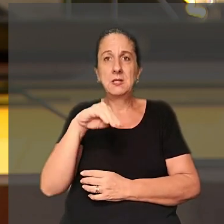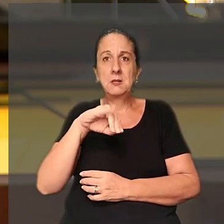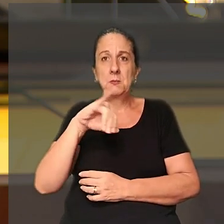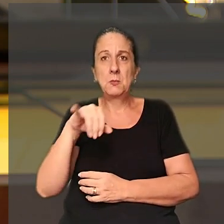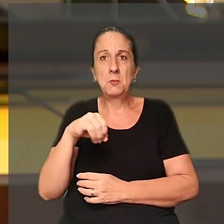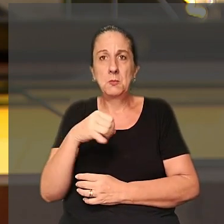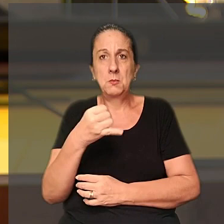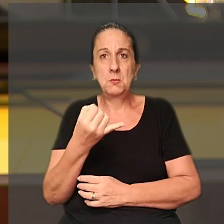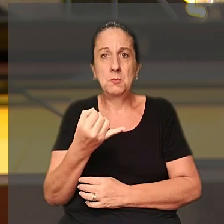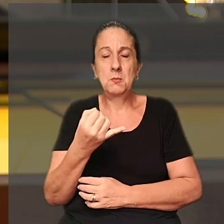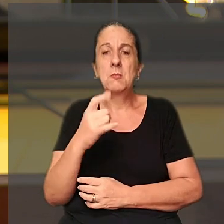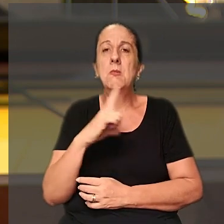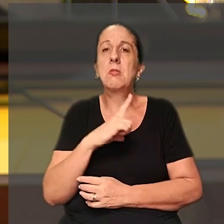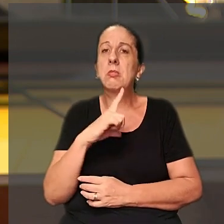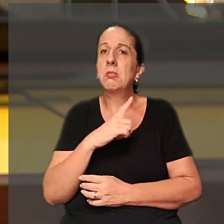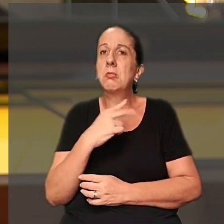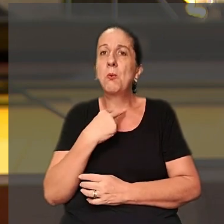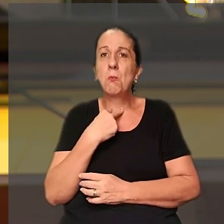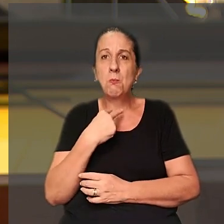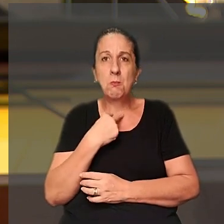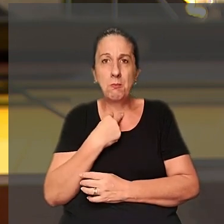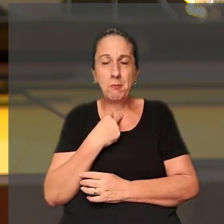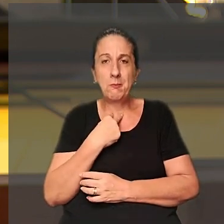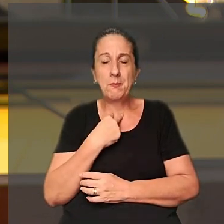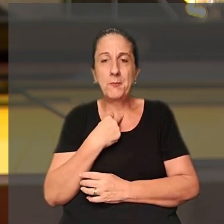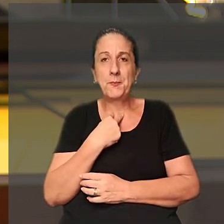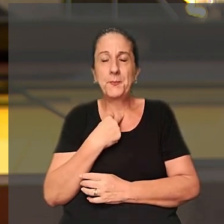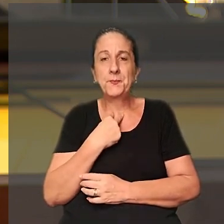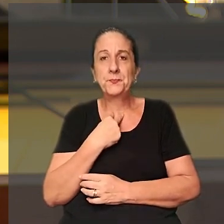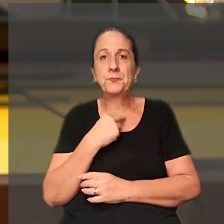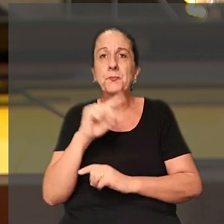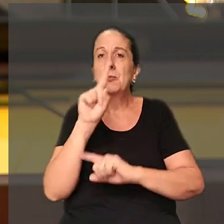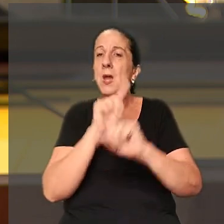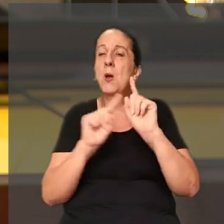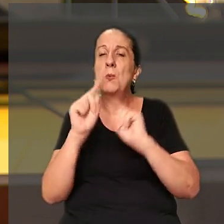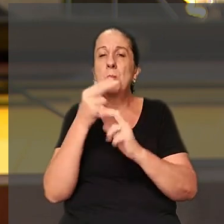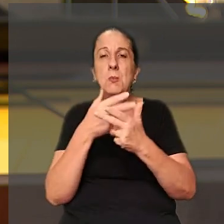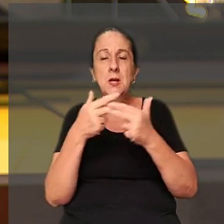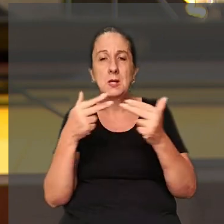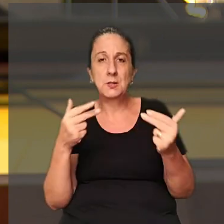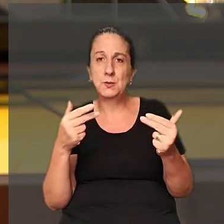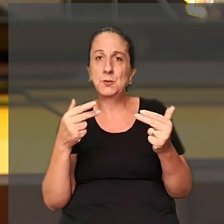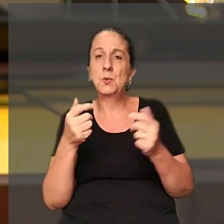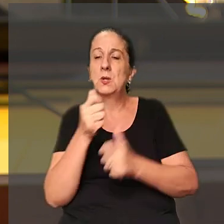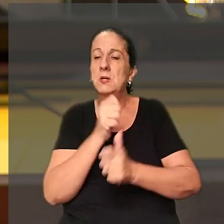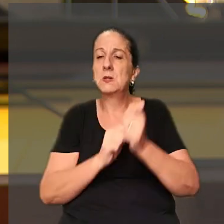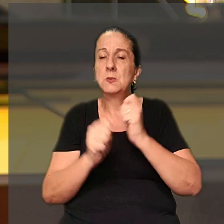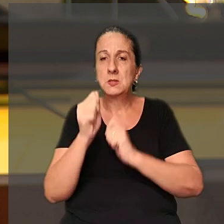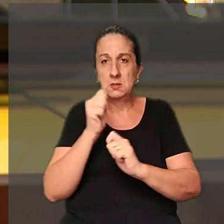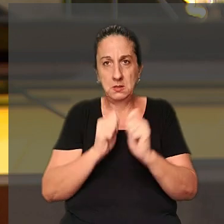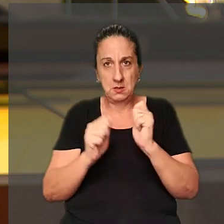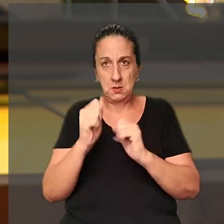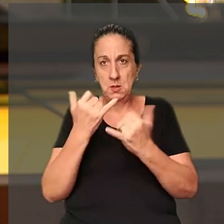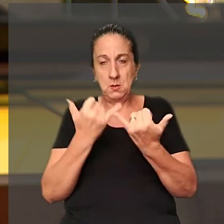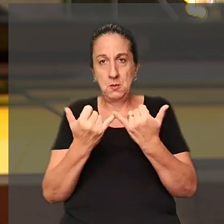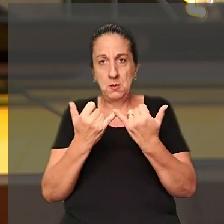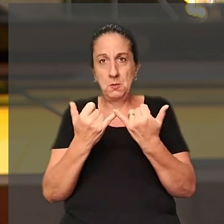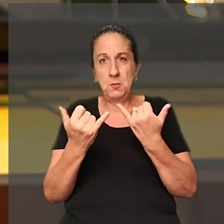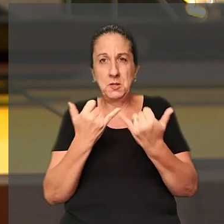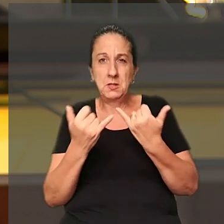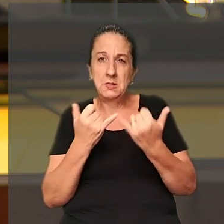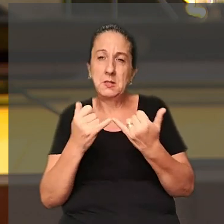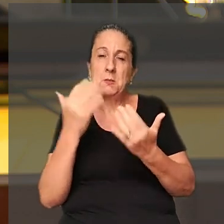CNJ tem se ocupado de algumas questões de natureza administrativa, por exemplo,